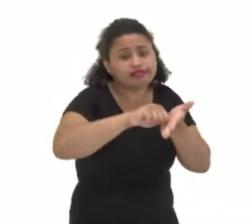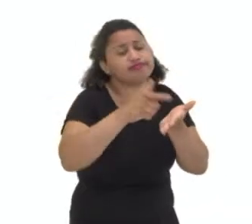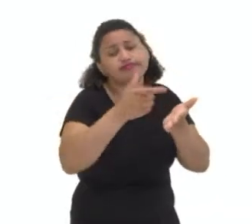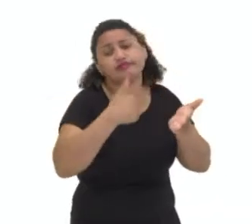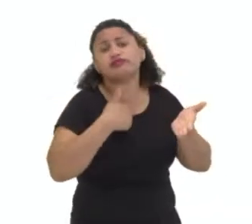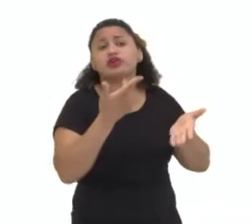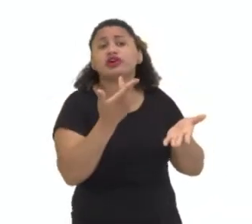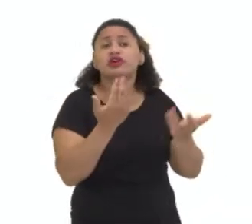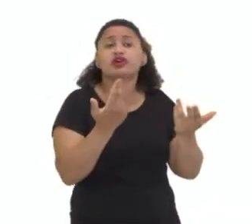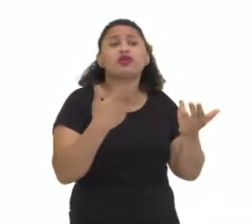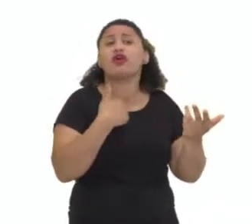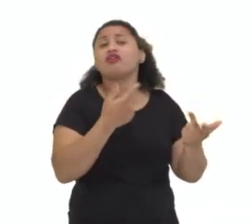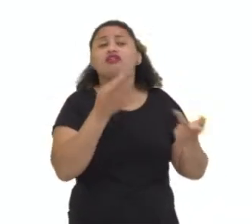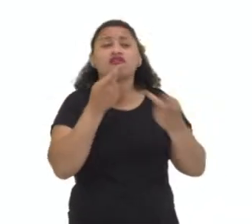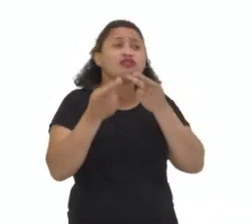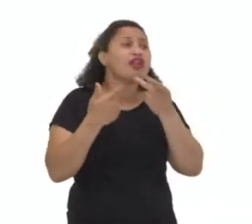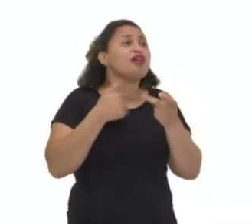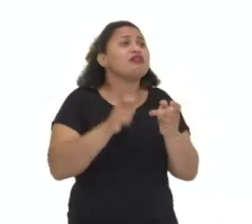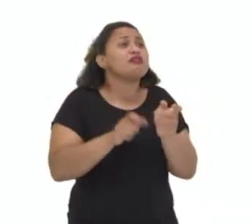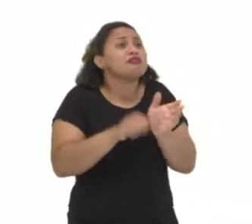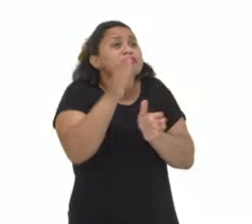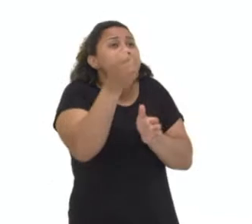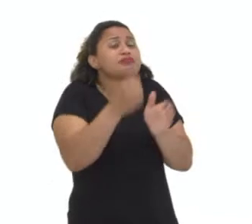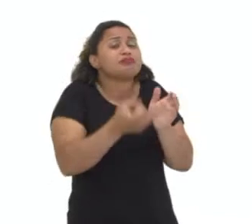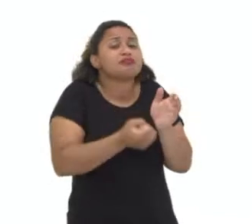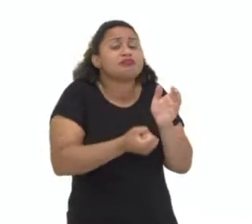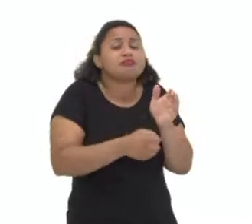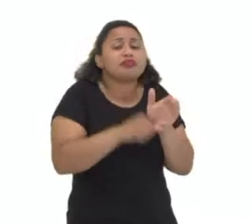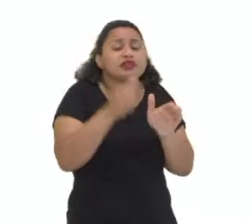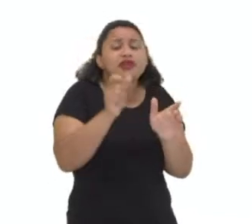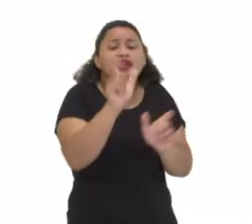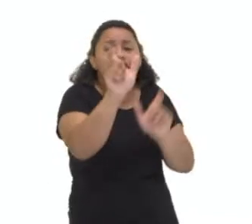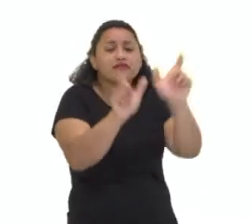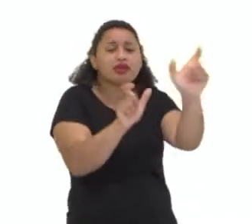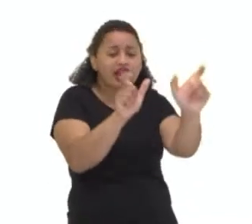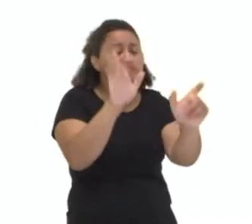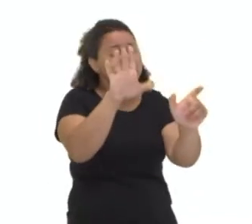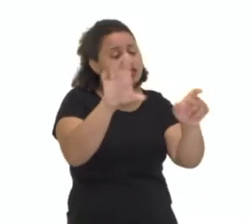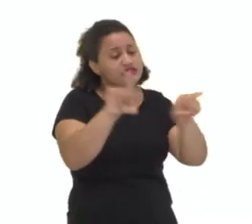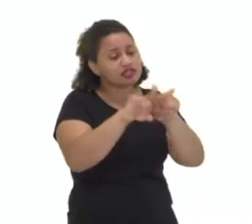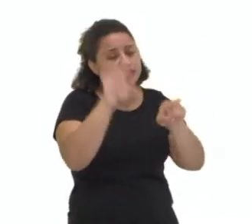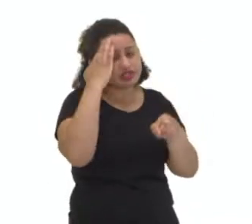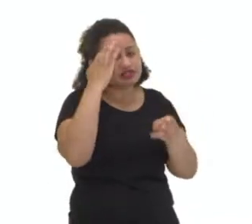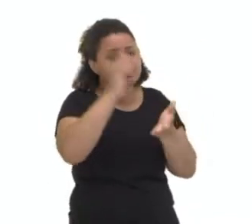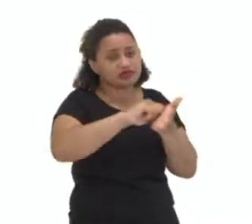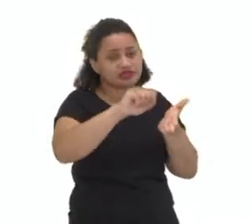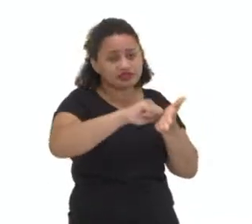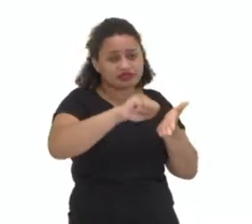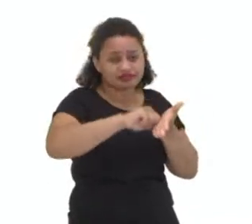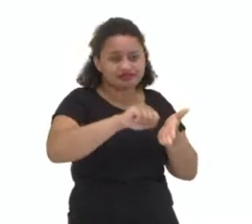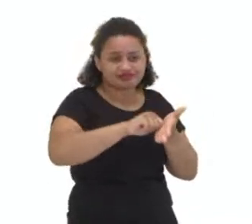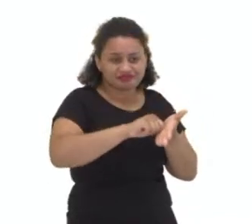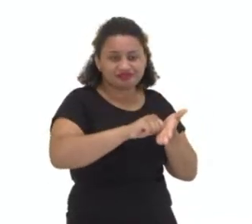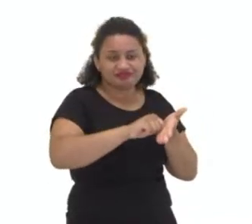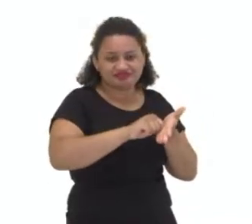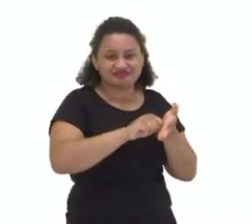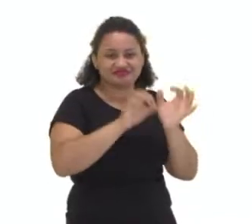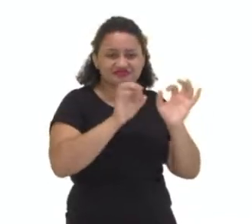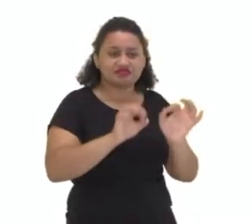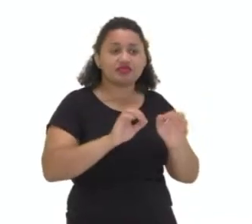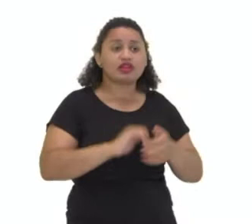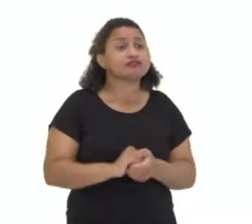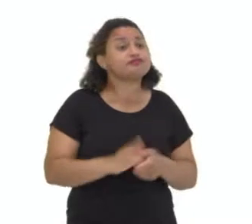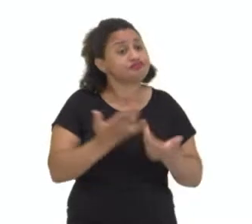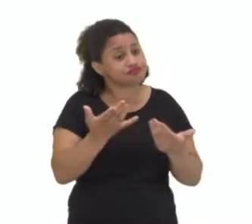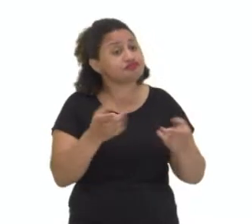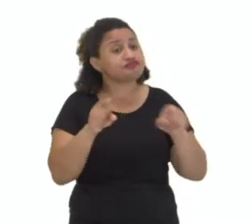dissesse papá e mamã. Tomaria do cálamo e traçaria os seus balbucios.